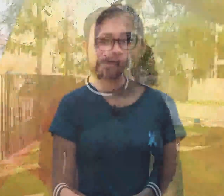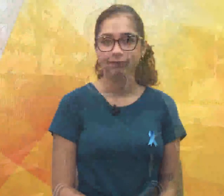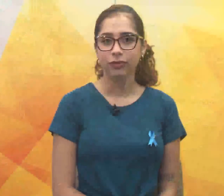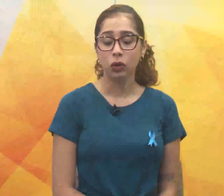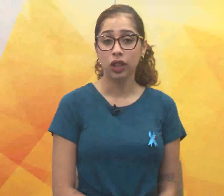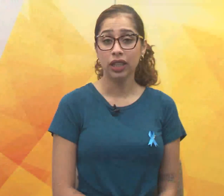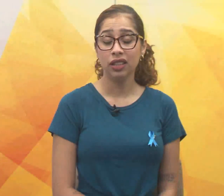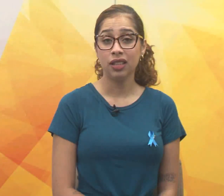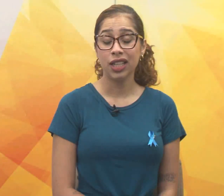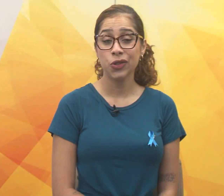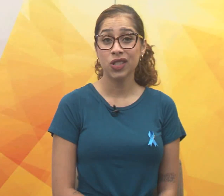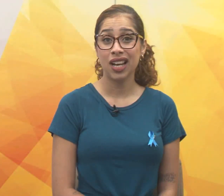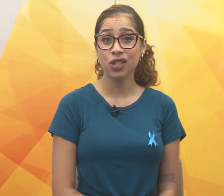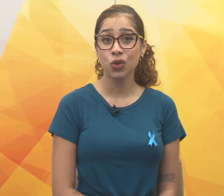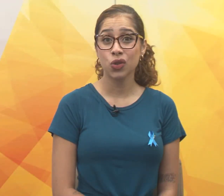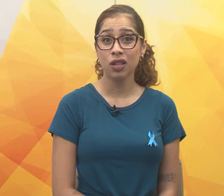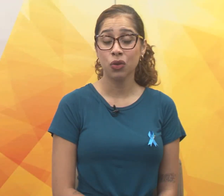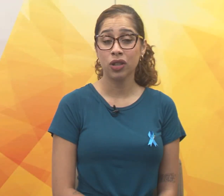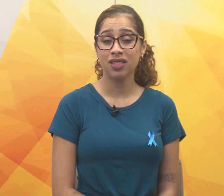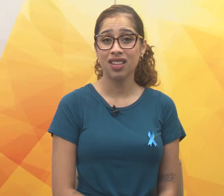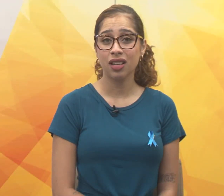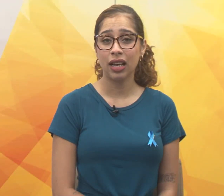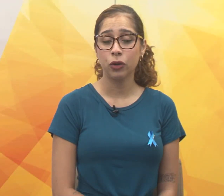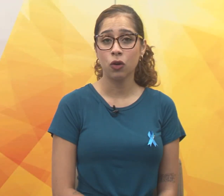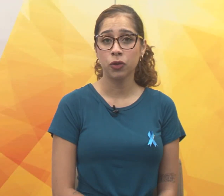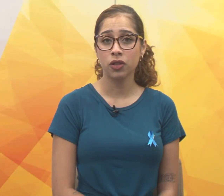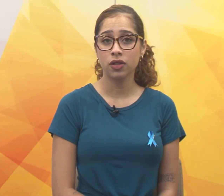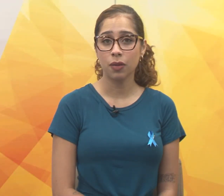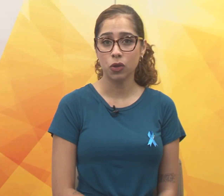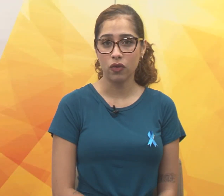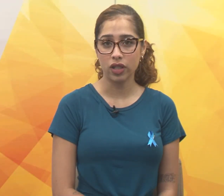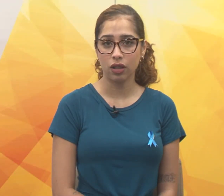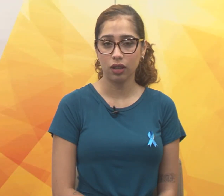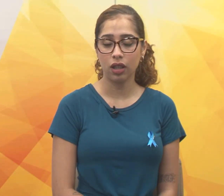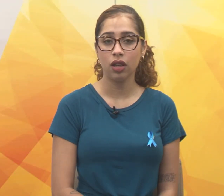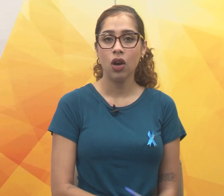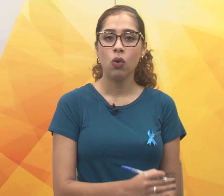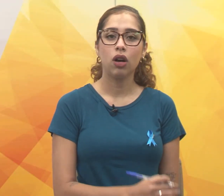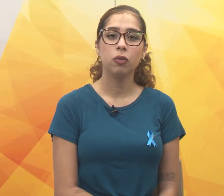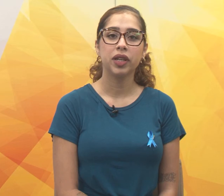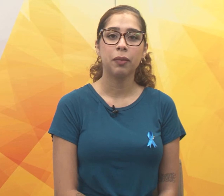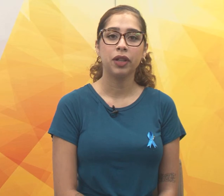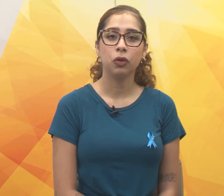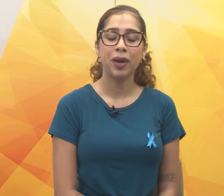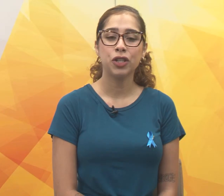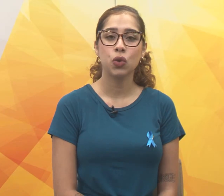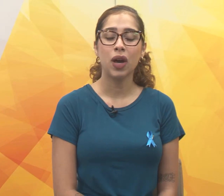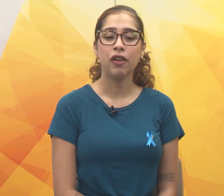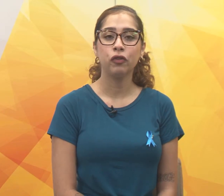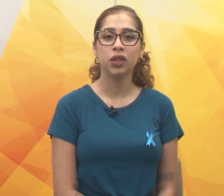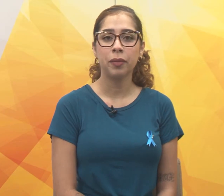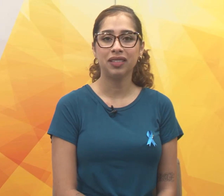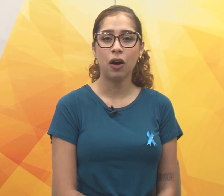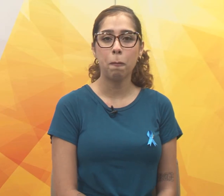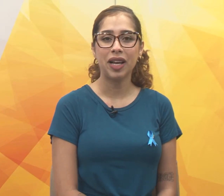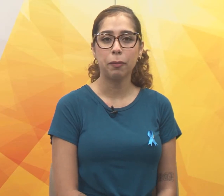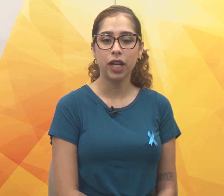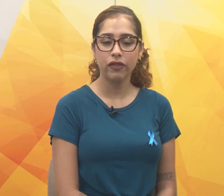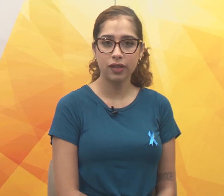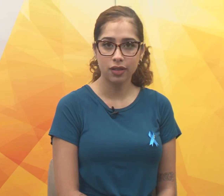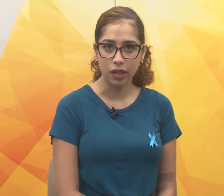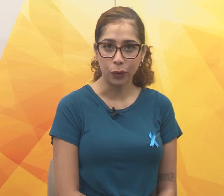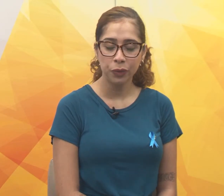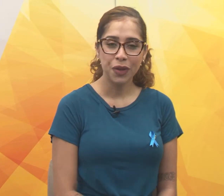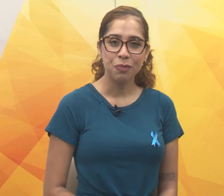estúdio. Tá aí, dados assustadores e, claro, como nós estamos conversando aqui, o acompanhamento médico é fundamental para